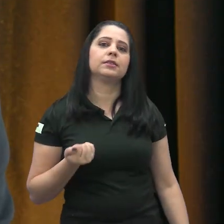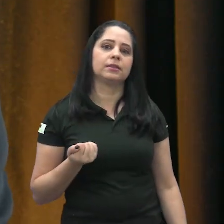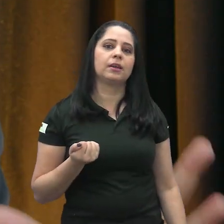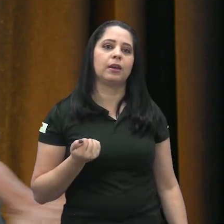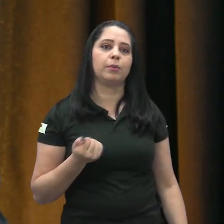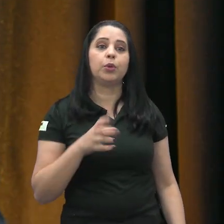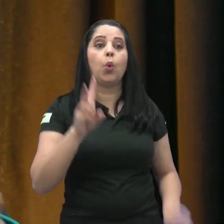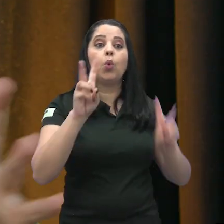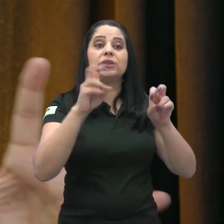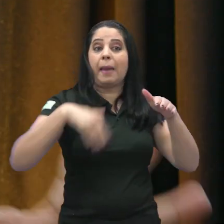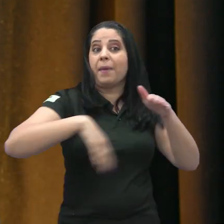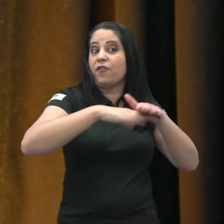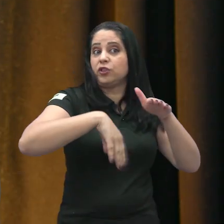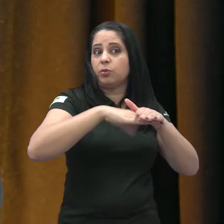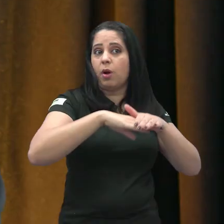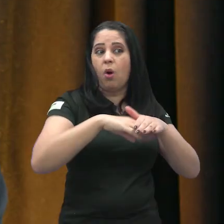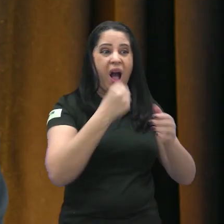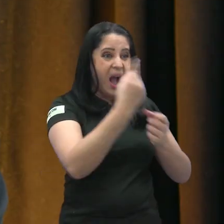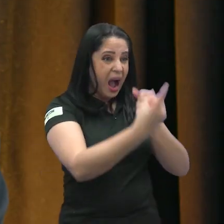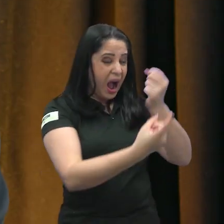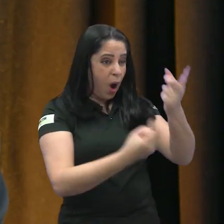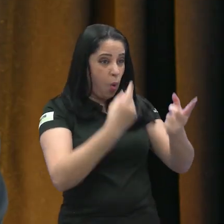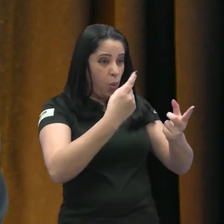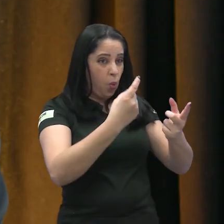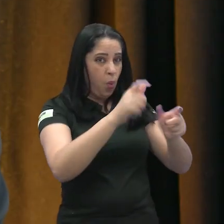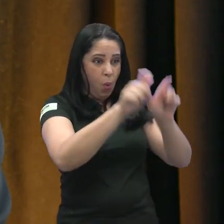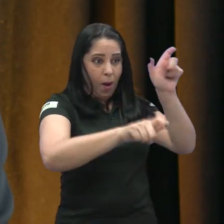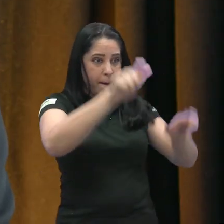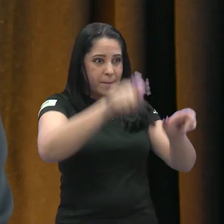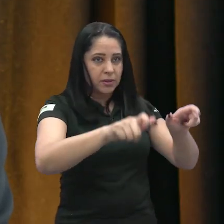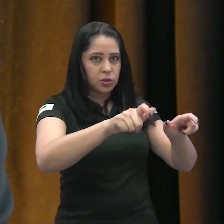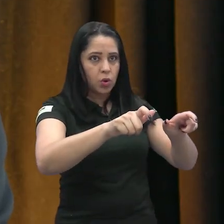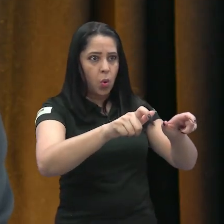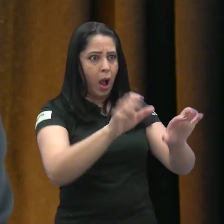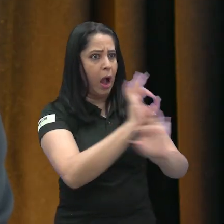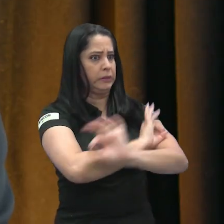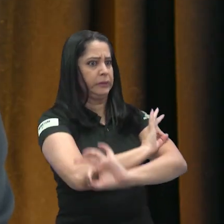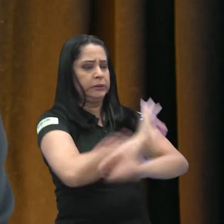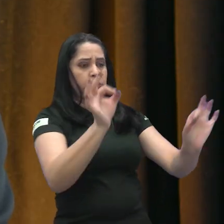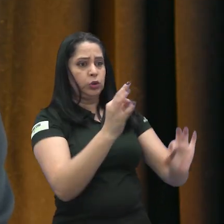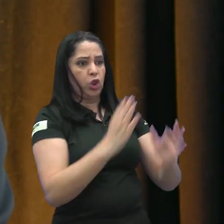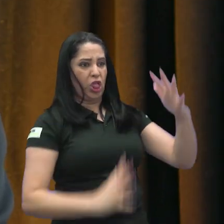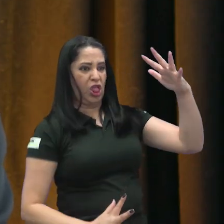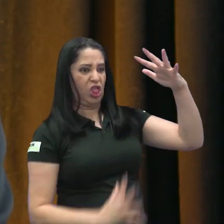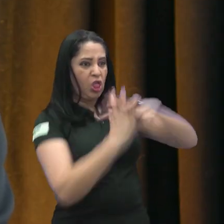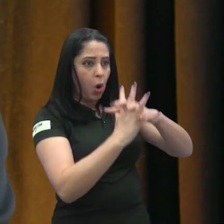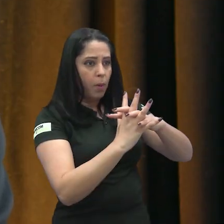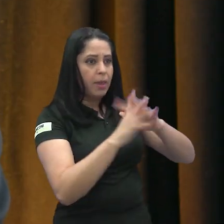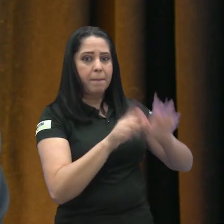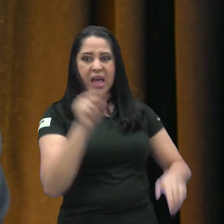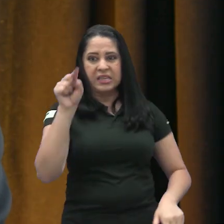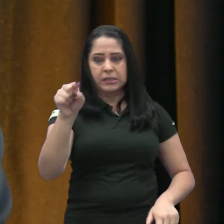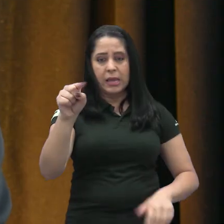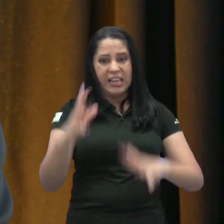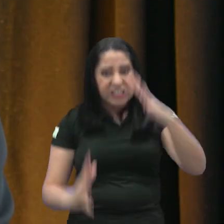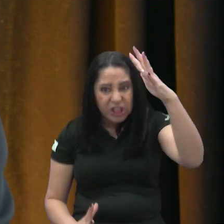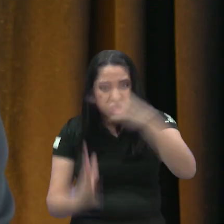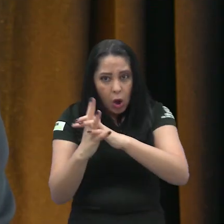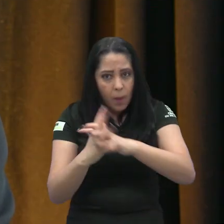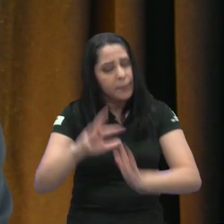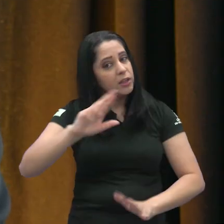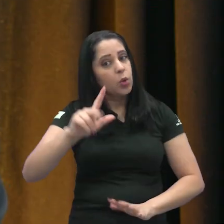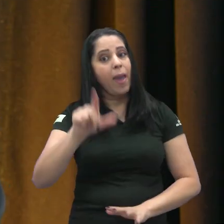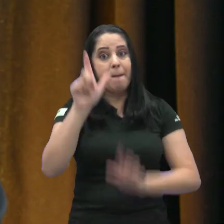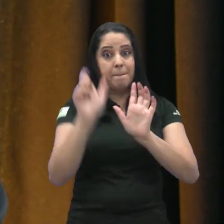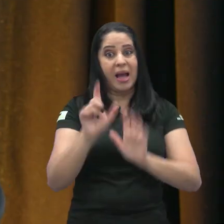né, vamos pegar aqui em termos de futebol, tem jogador que é craque. Agora, tem jogador que você fala assim, olha, ele não é tão craque, mas